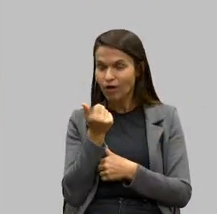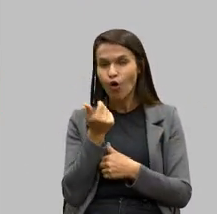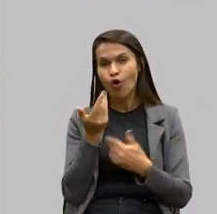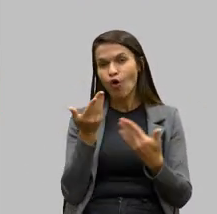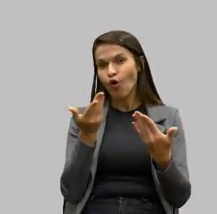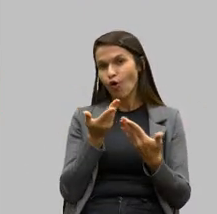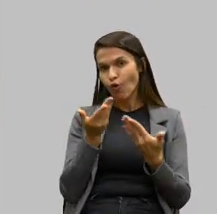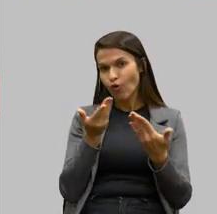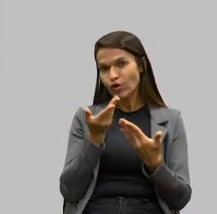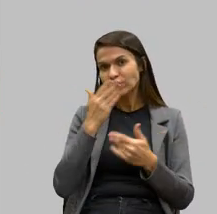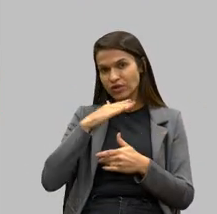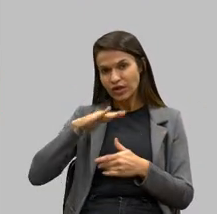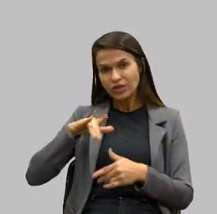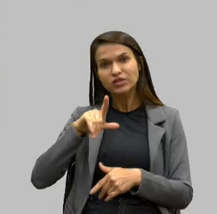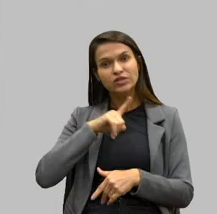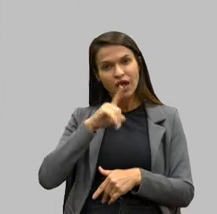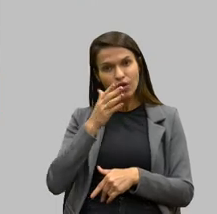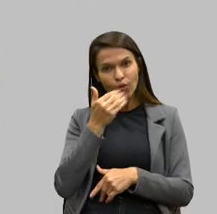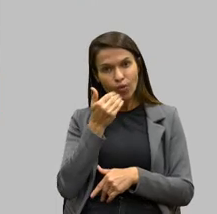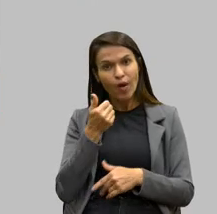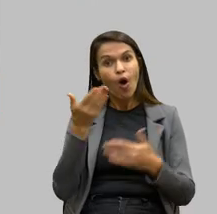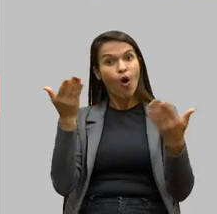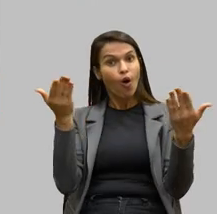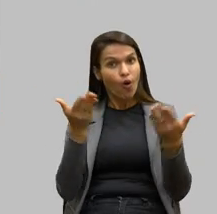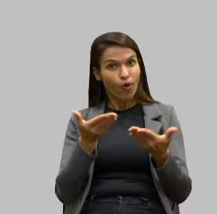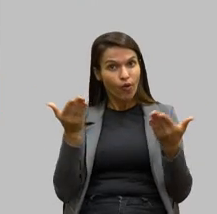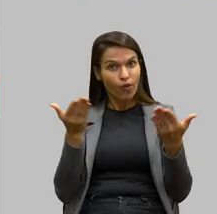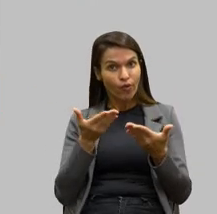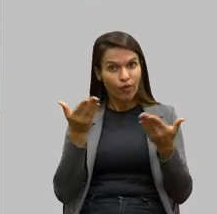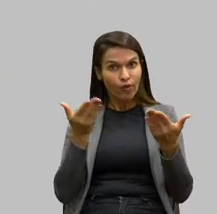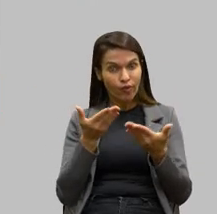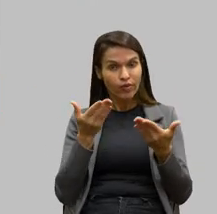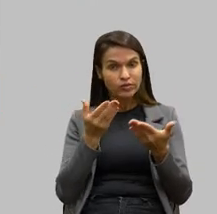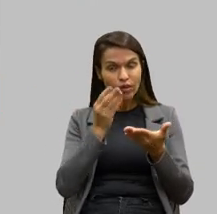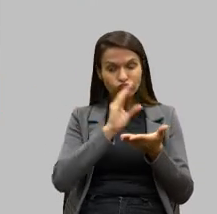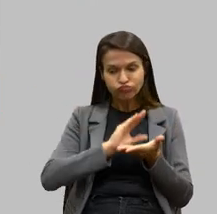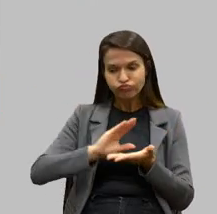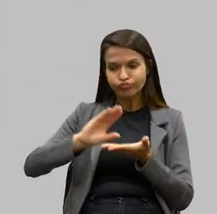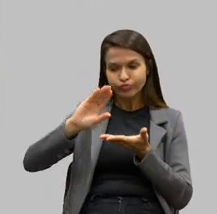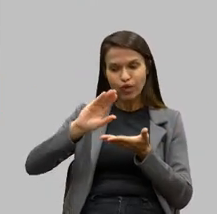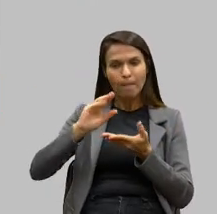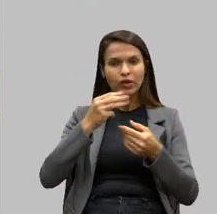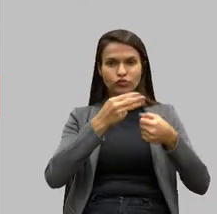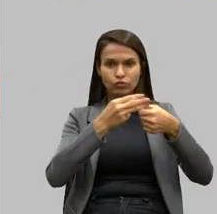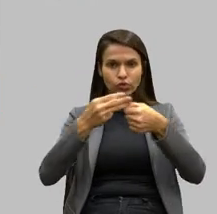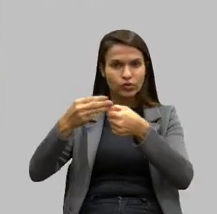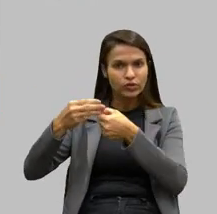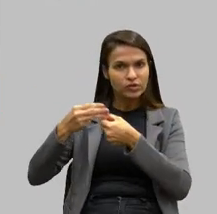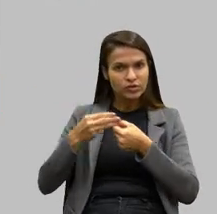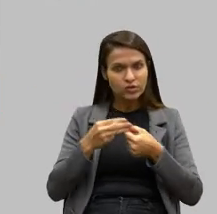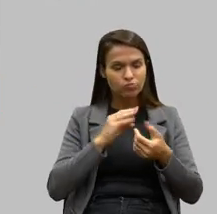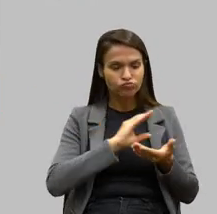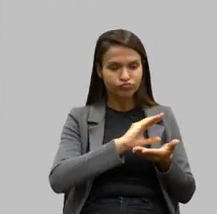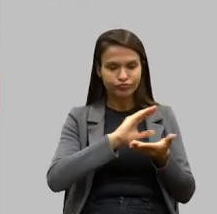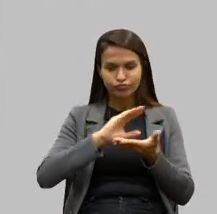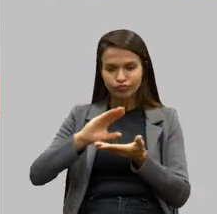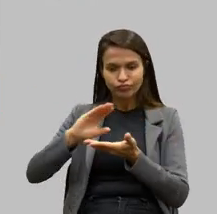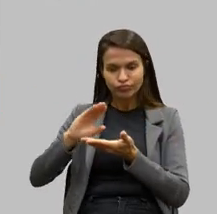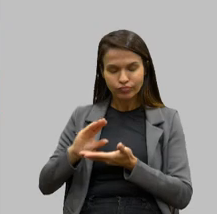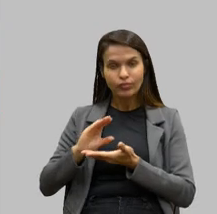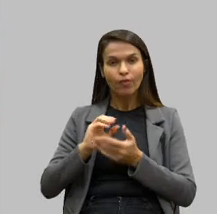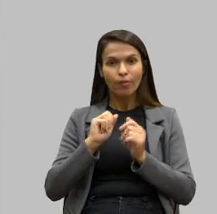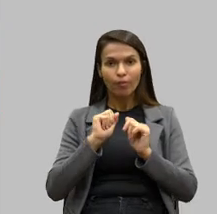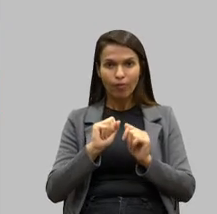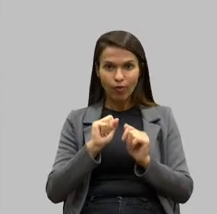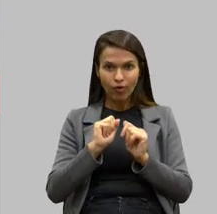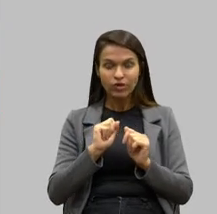Hoje as crianças têm merenda, hoje há repasse para os municípios que podem fazer